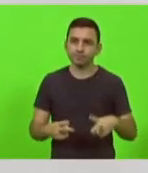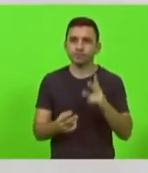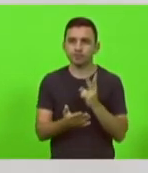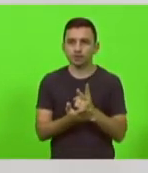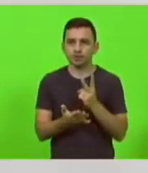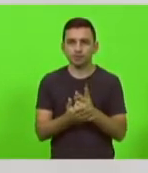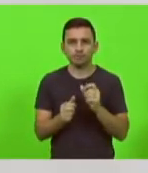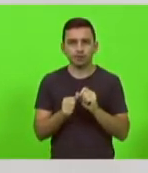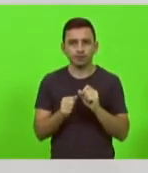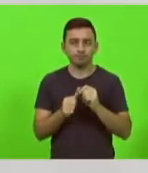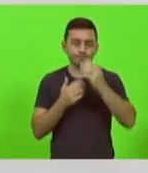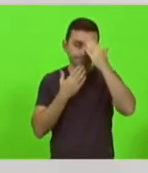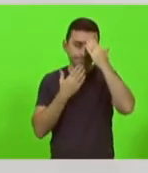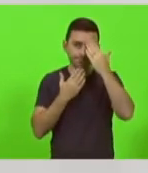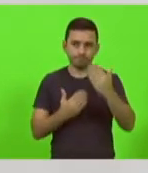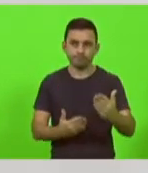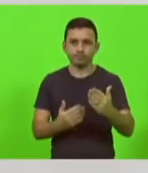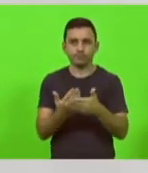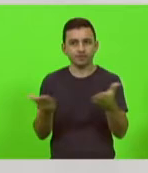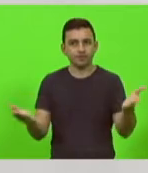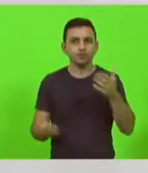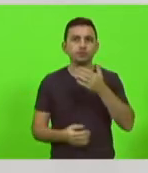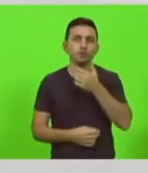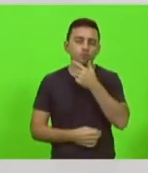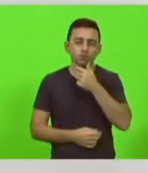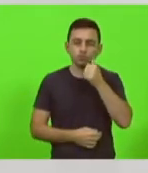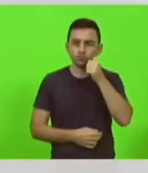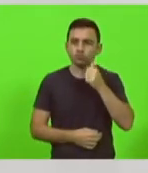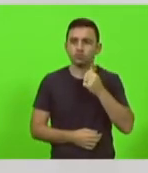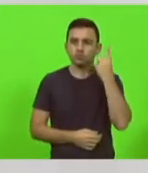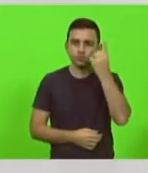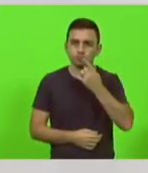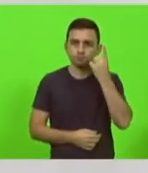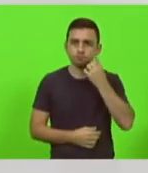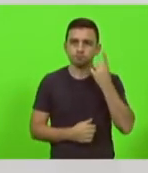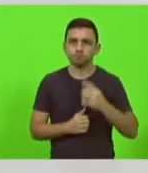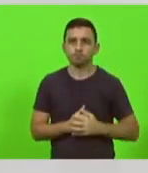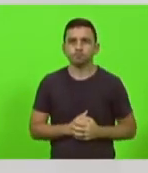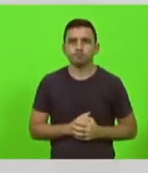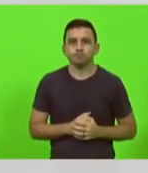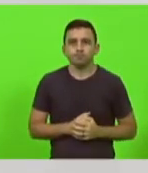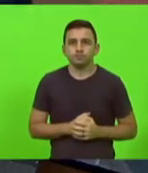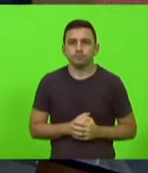realizado. Muito obrigado, deputados, deputadas, senhor presidente.